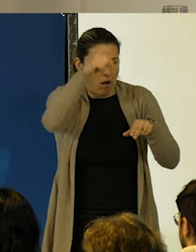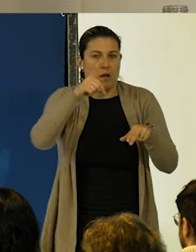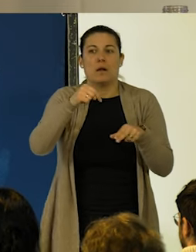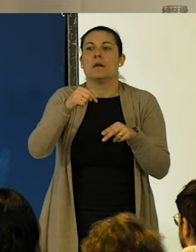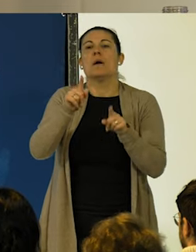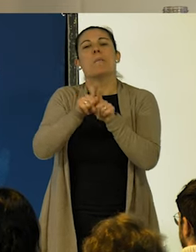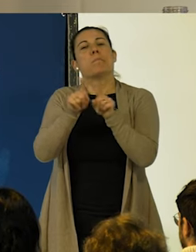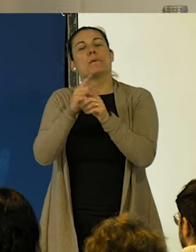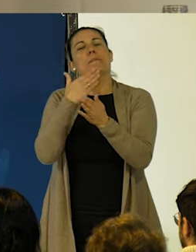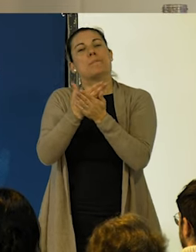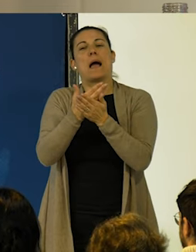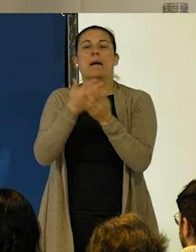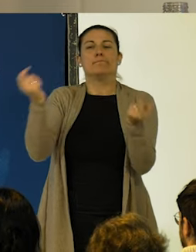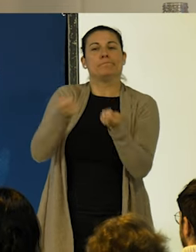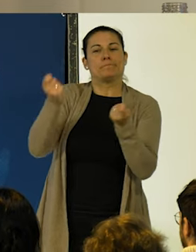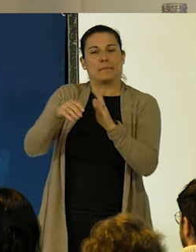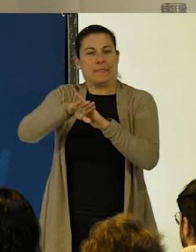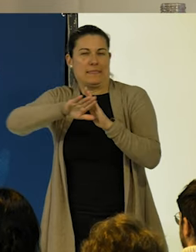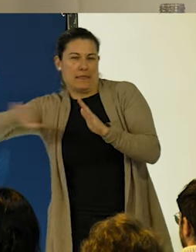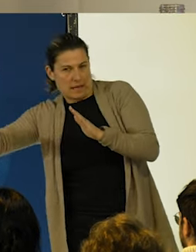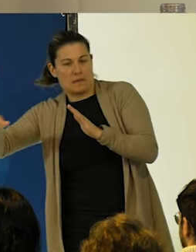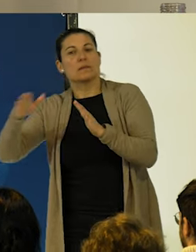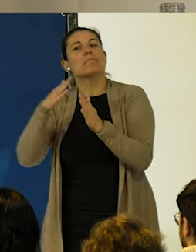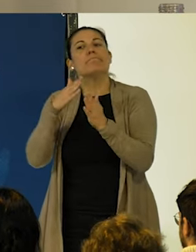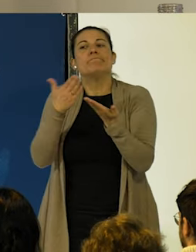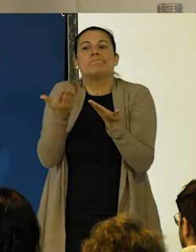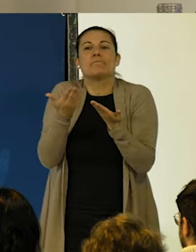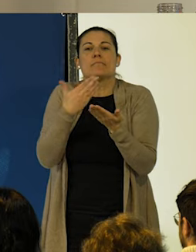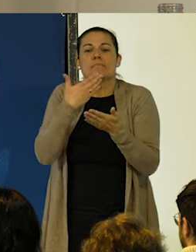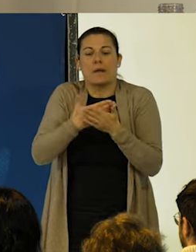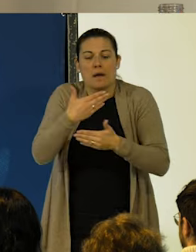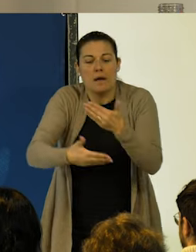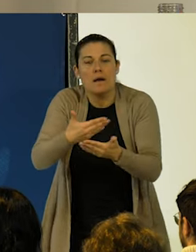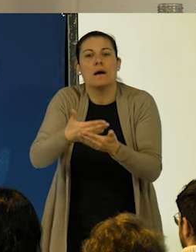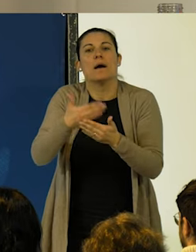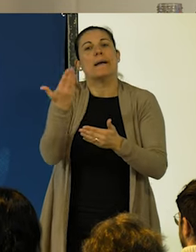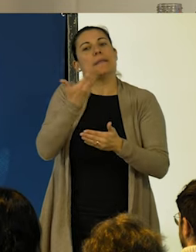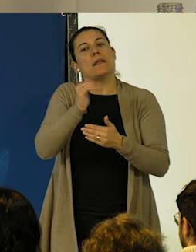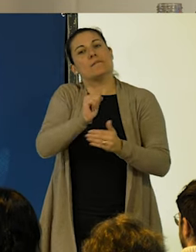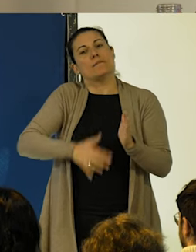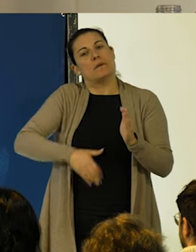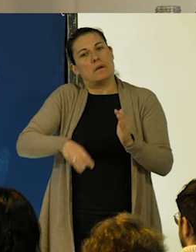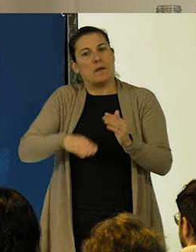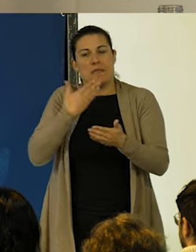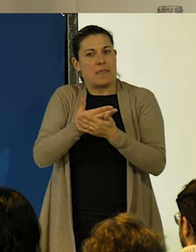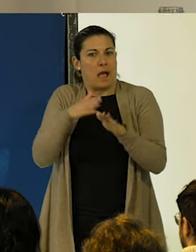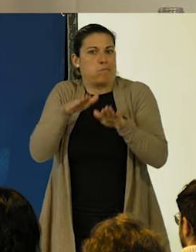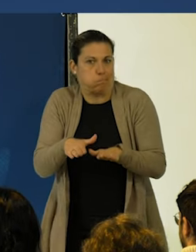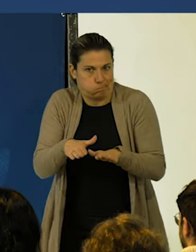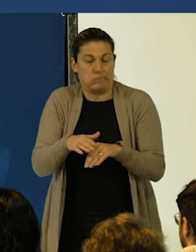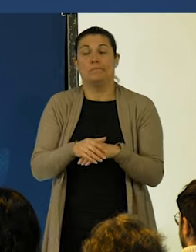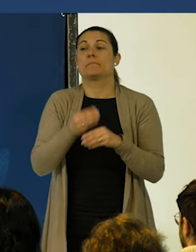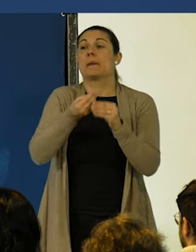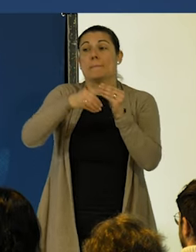uma campanha de uma direita revanchista que não permite a concretização do direito ao aborto. Acumulam-se